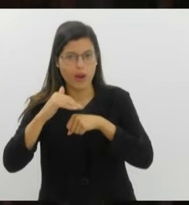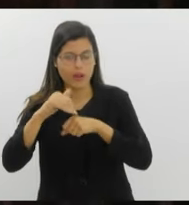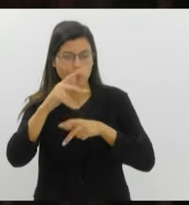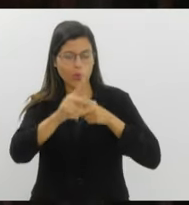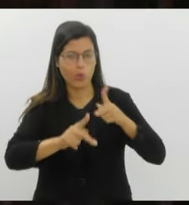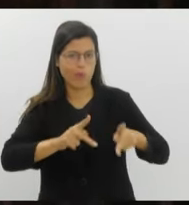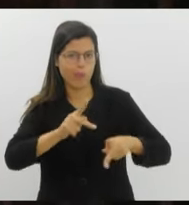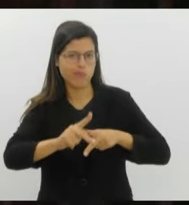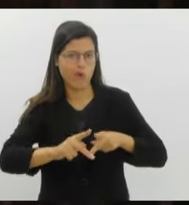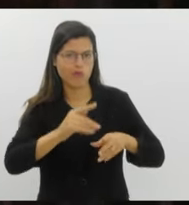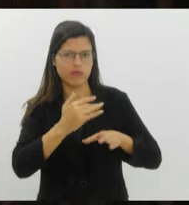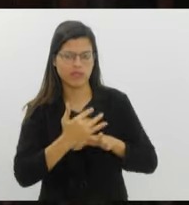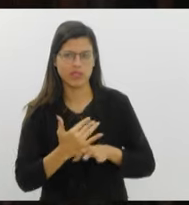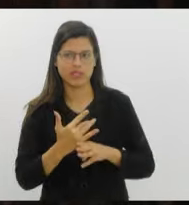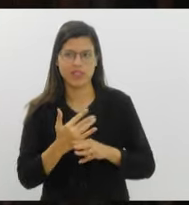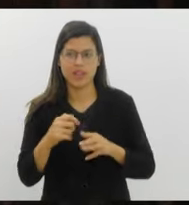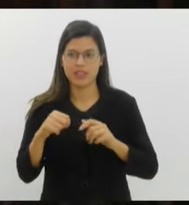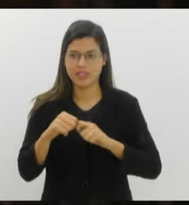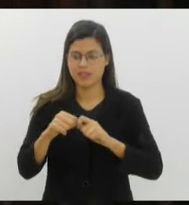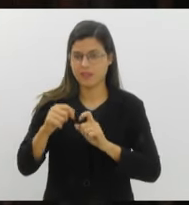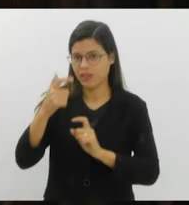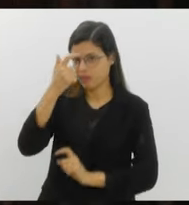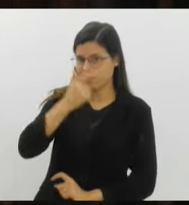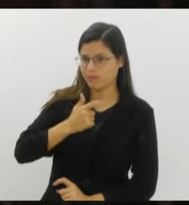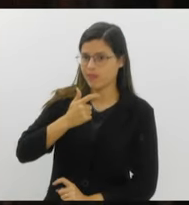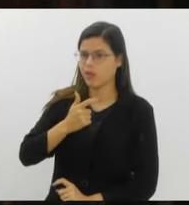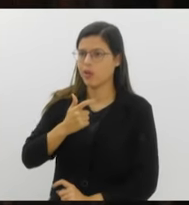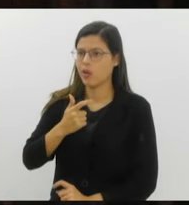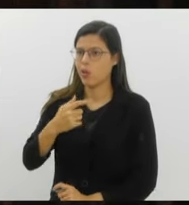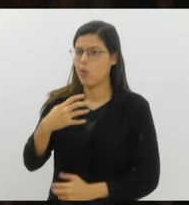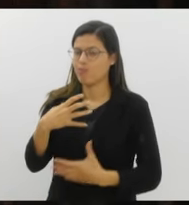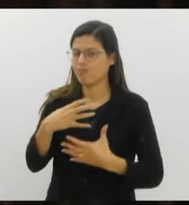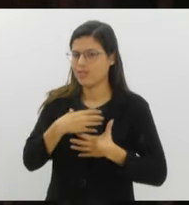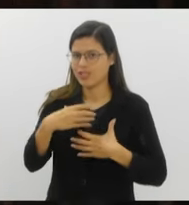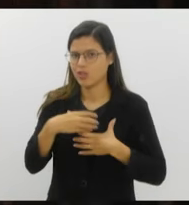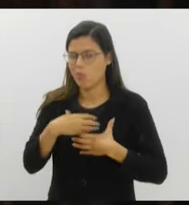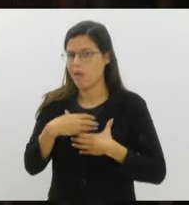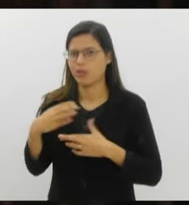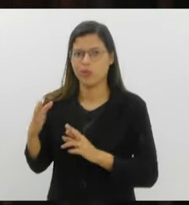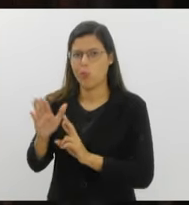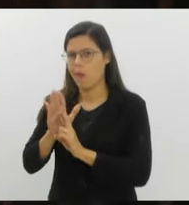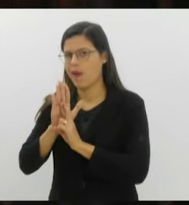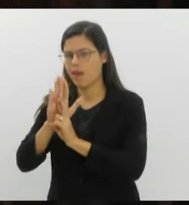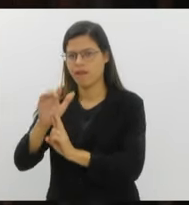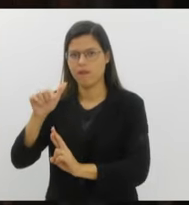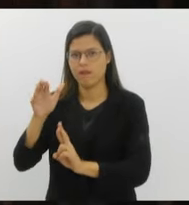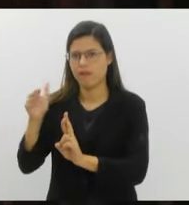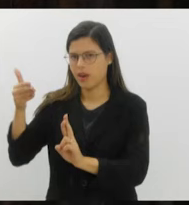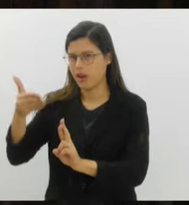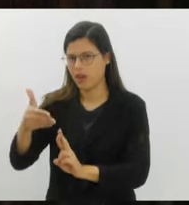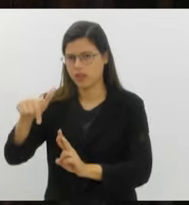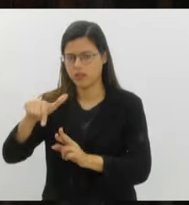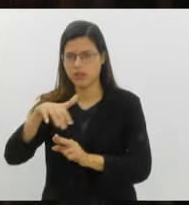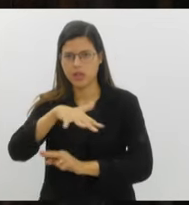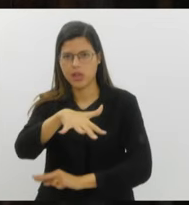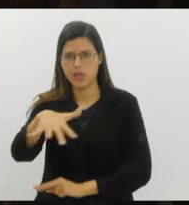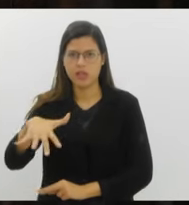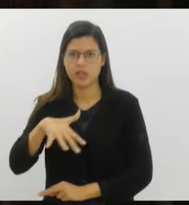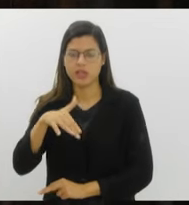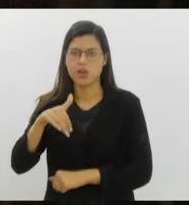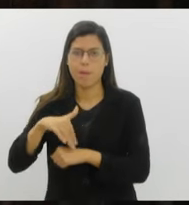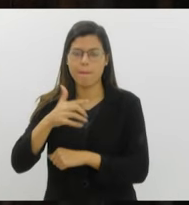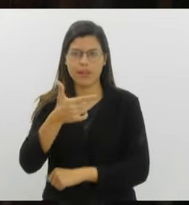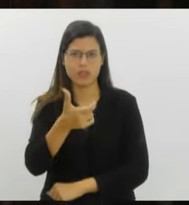que fez o Bruno Boreto virar um sentimento da nossa região, onde toda ela trouxe ao Bruno Boreto mais de 20 mil